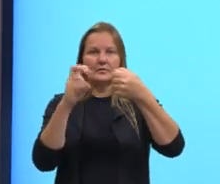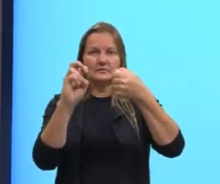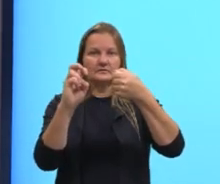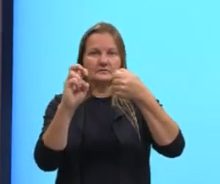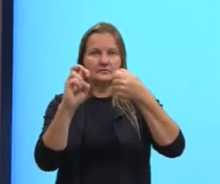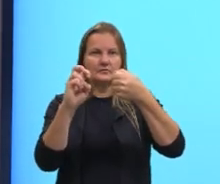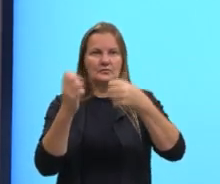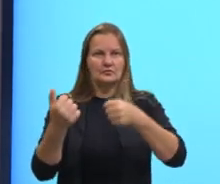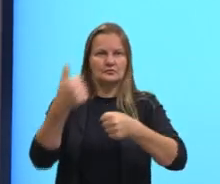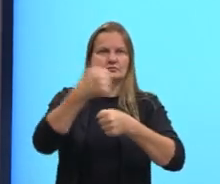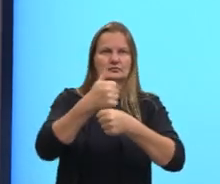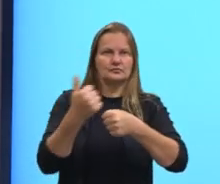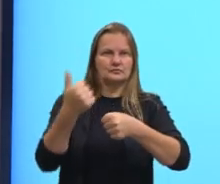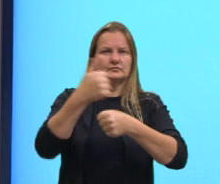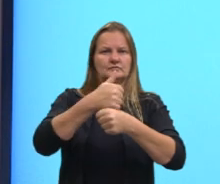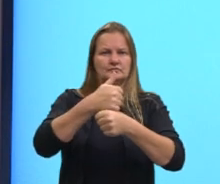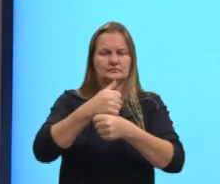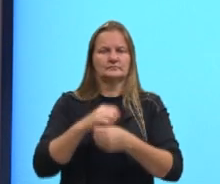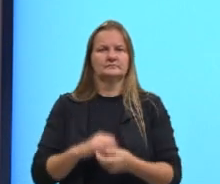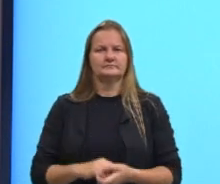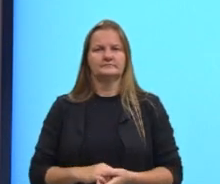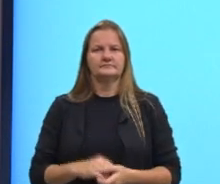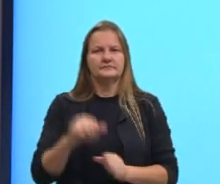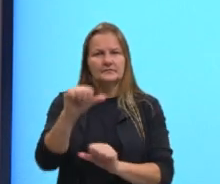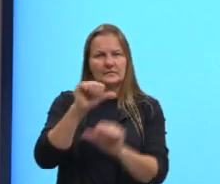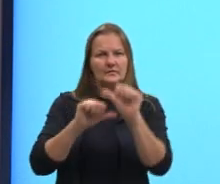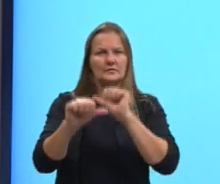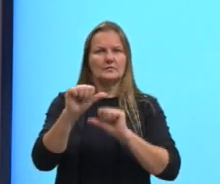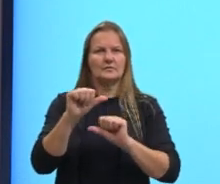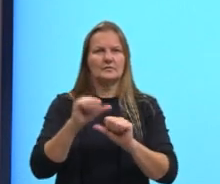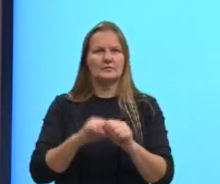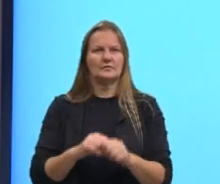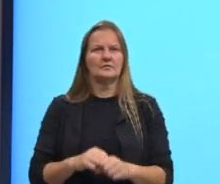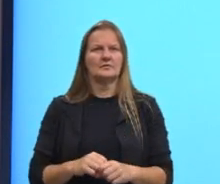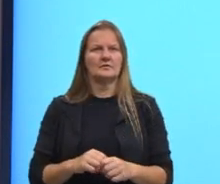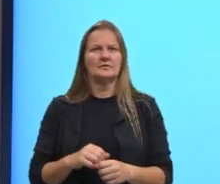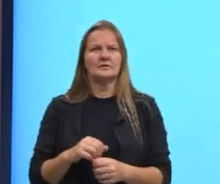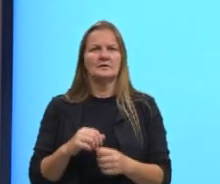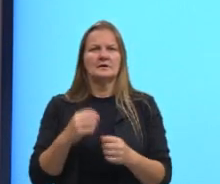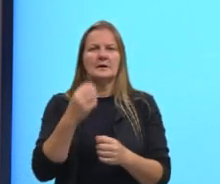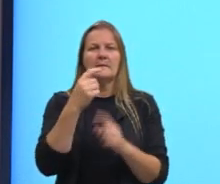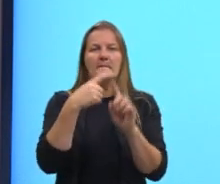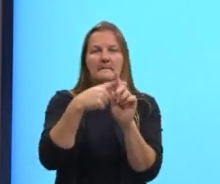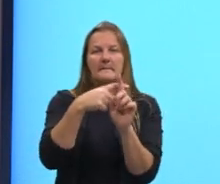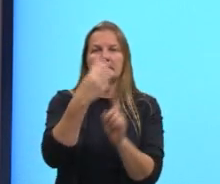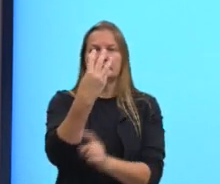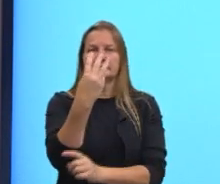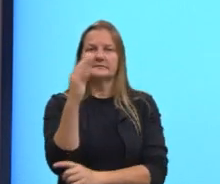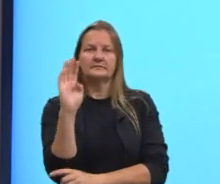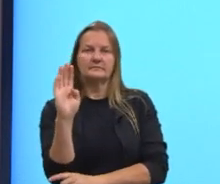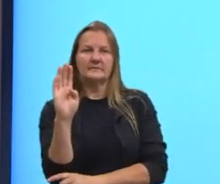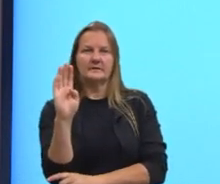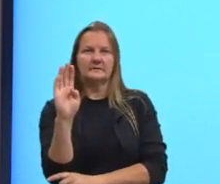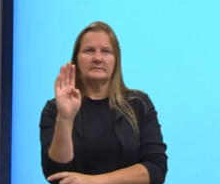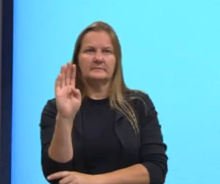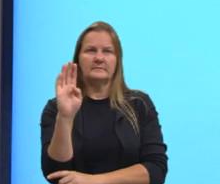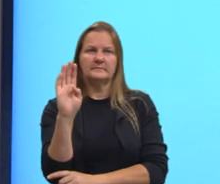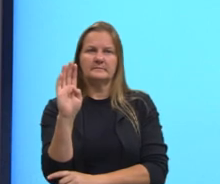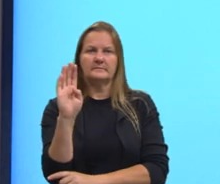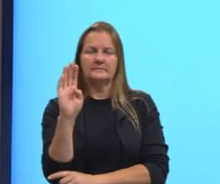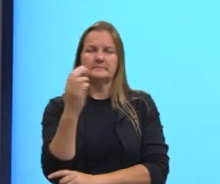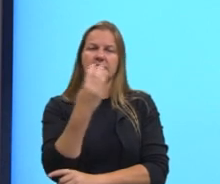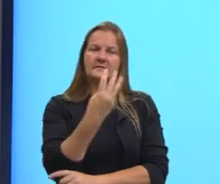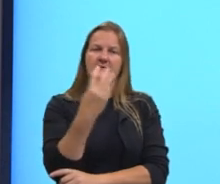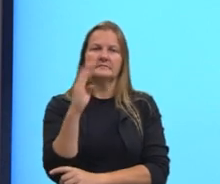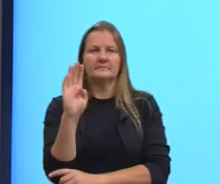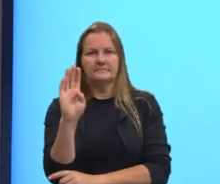equivale a cinco eu troco esse a por cinco mais 3B sempre que nós tivermos